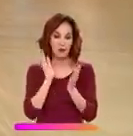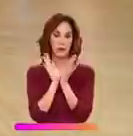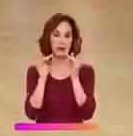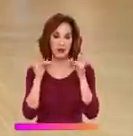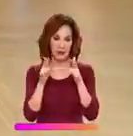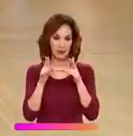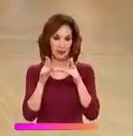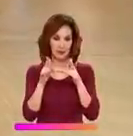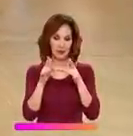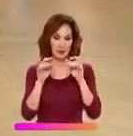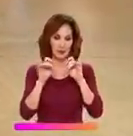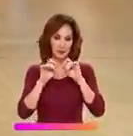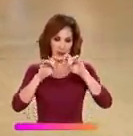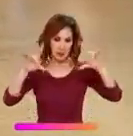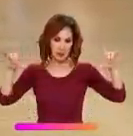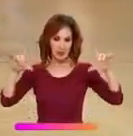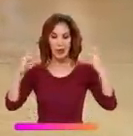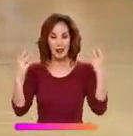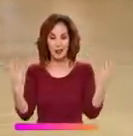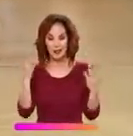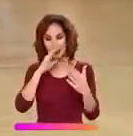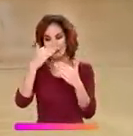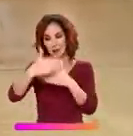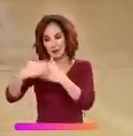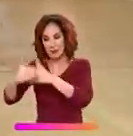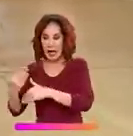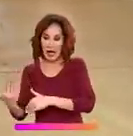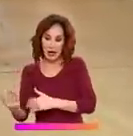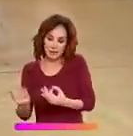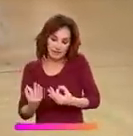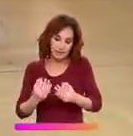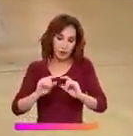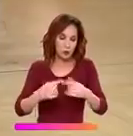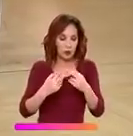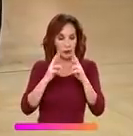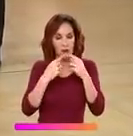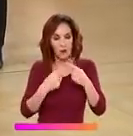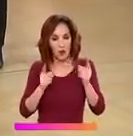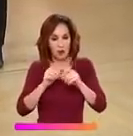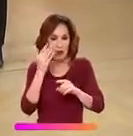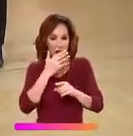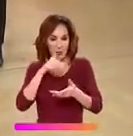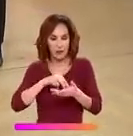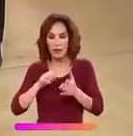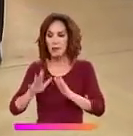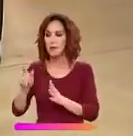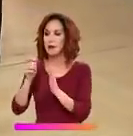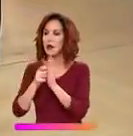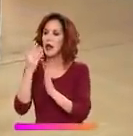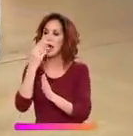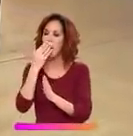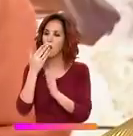online. Certo. E enquanto houverem estas restrições, terá que ser assim. E depois esperamos que volte tudo àquilo que era. Mas para chegar até ti, marcar uma aula